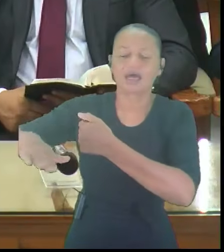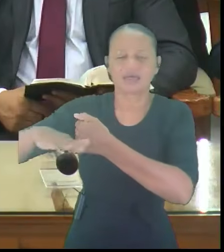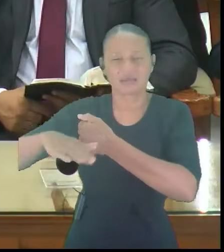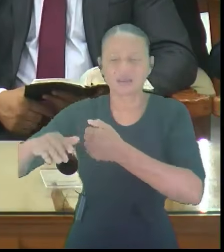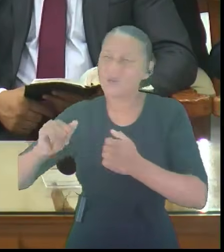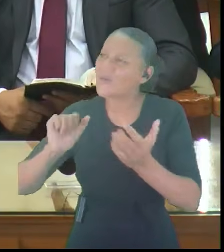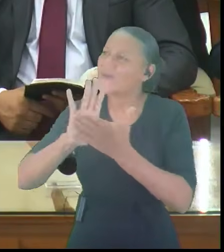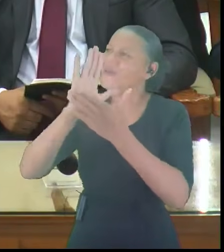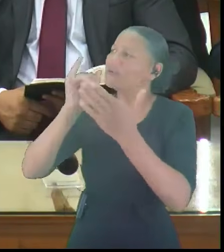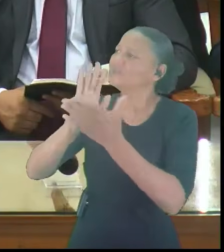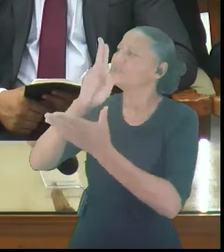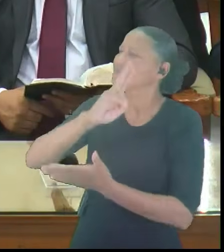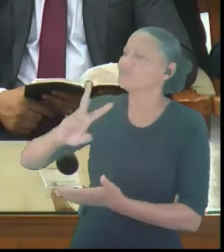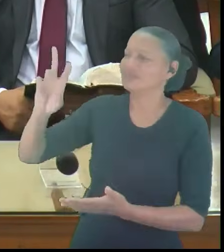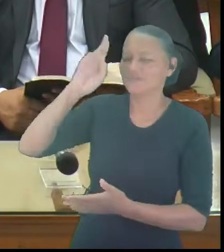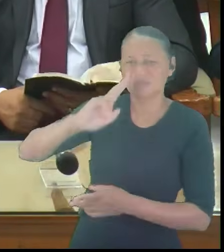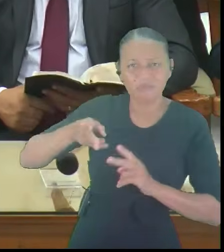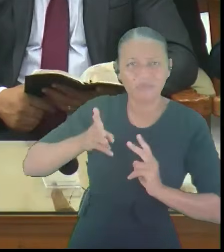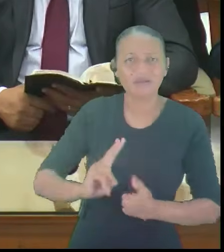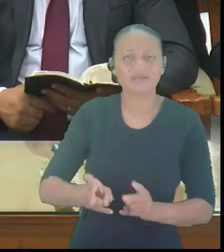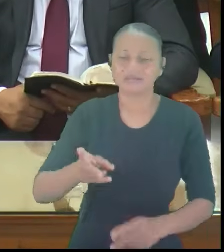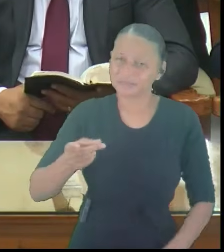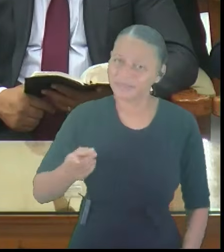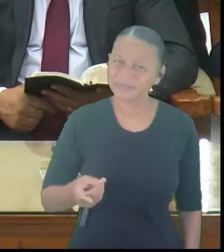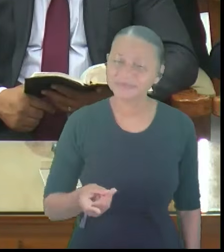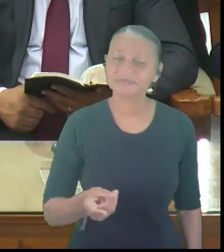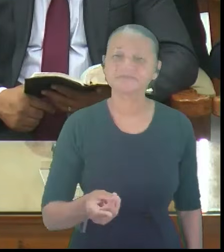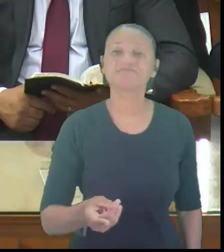Senhor para sempre e eternamente.